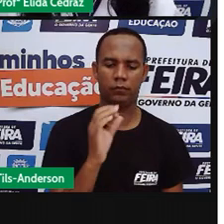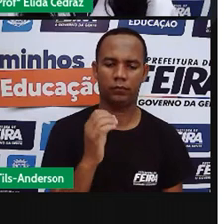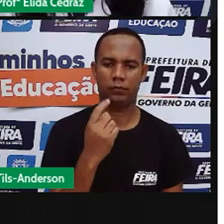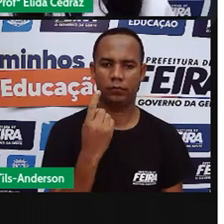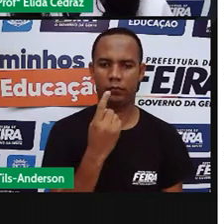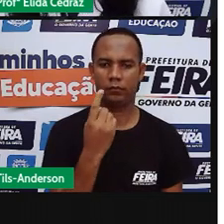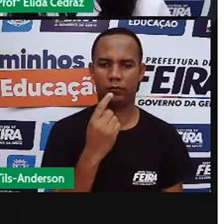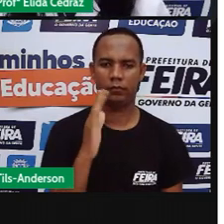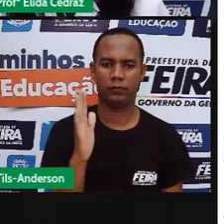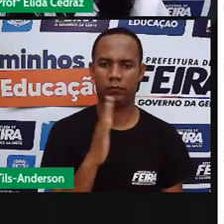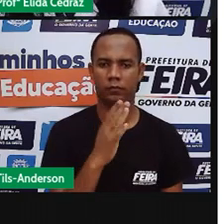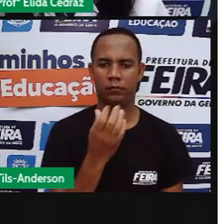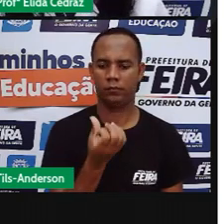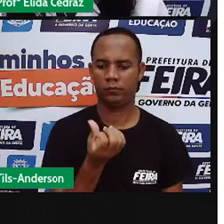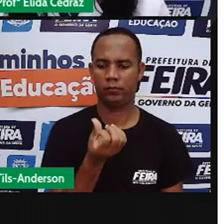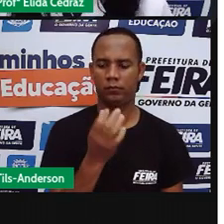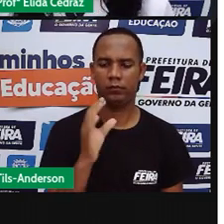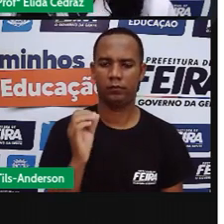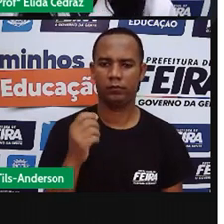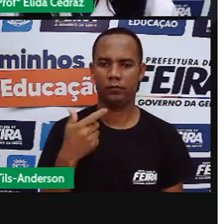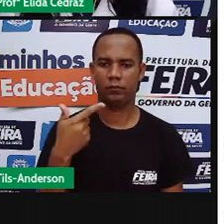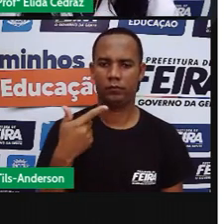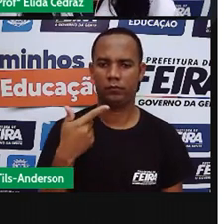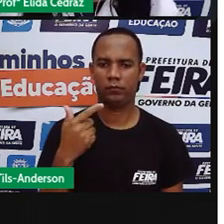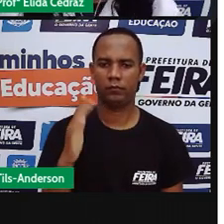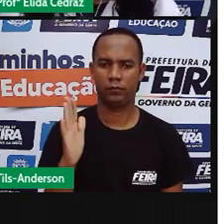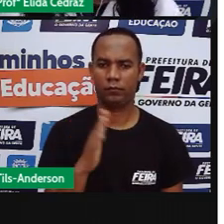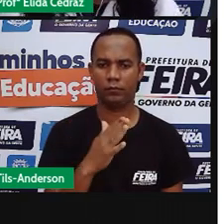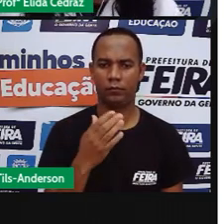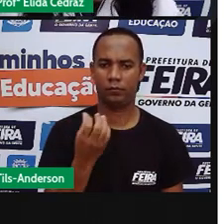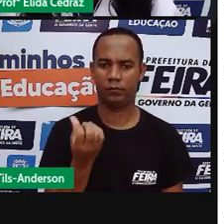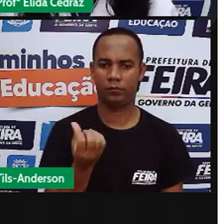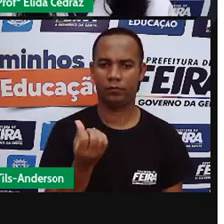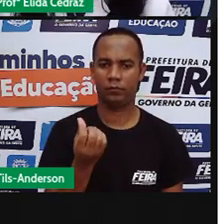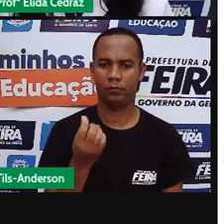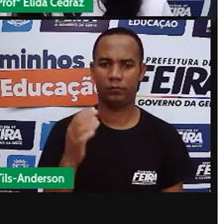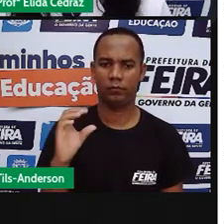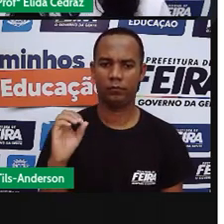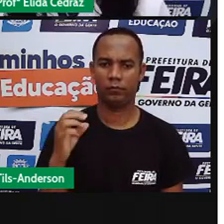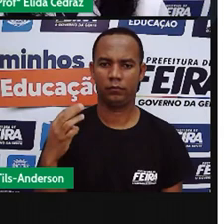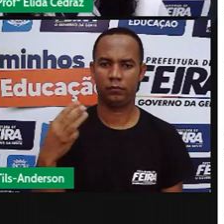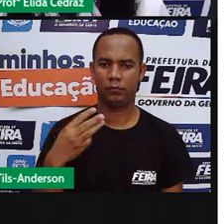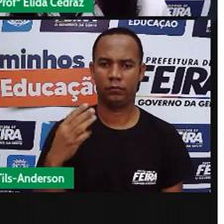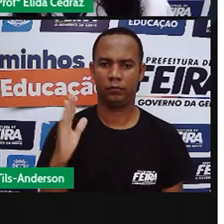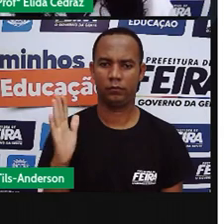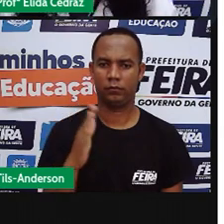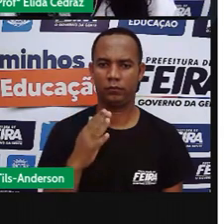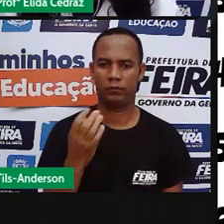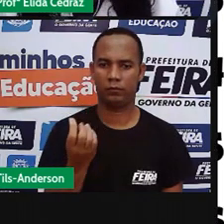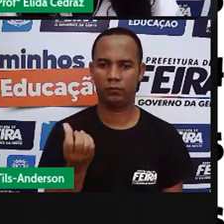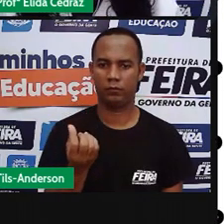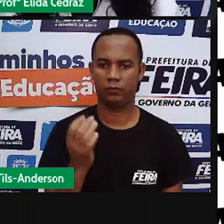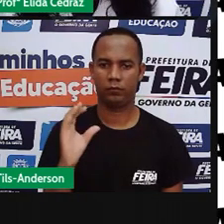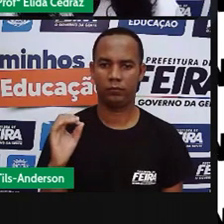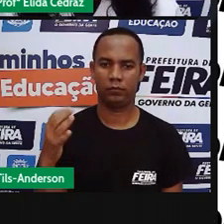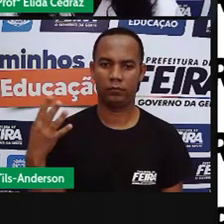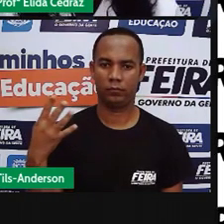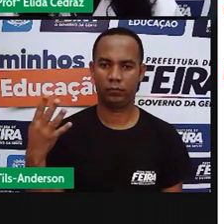601, 602, 603, 604.